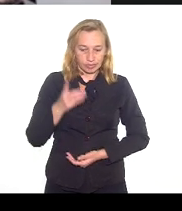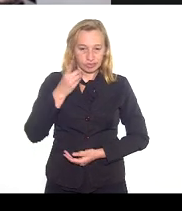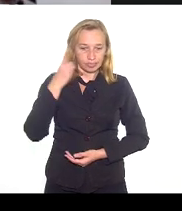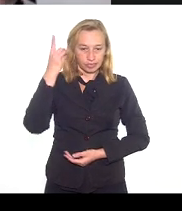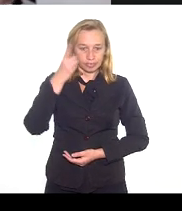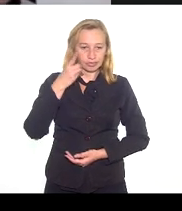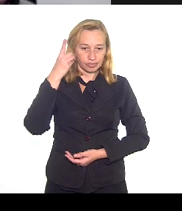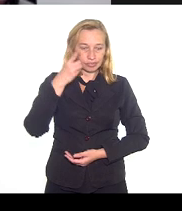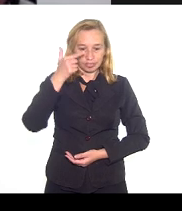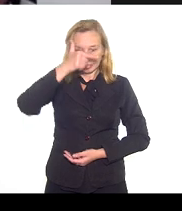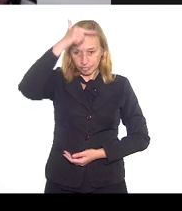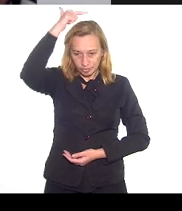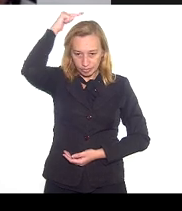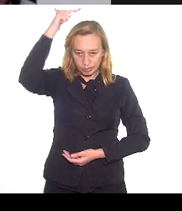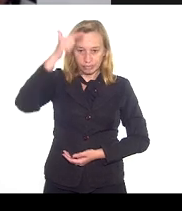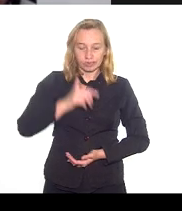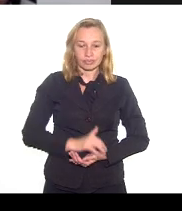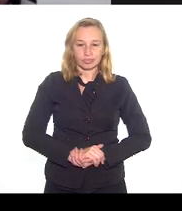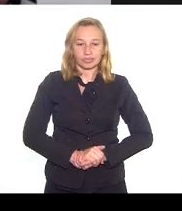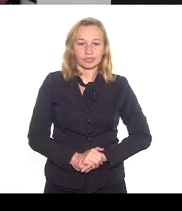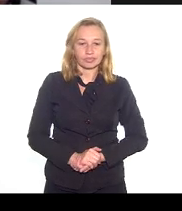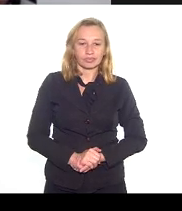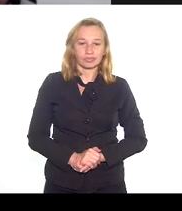Deputado Luiz Paulo.